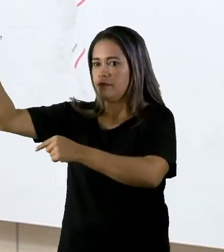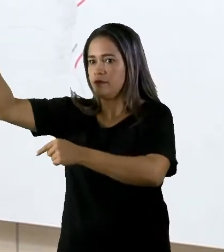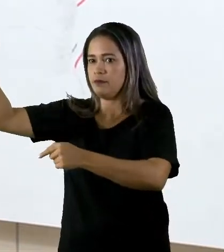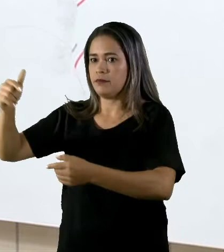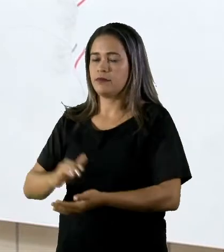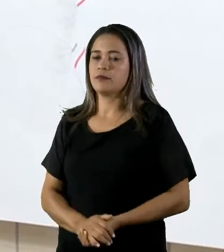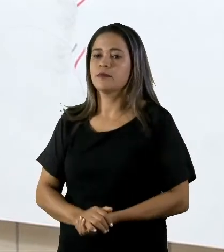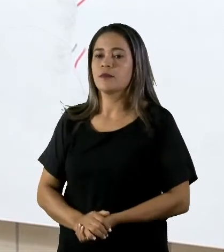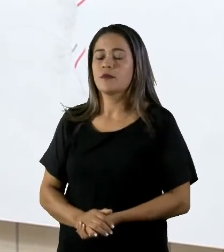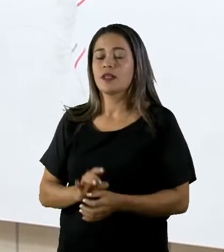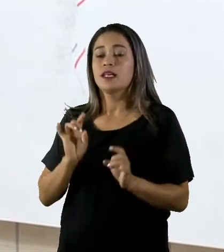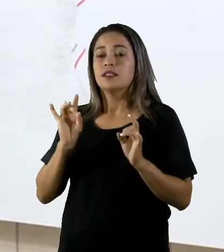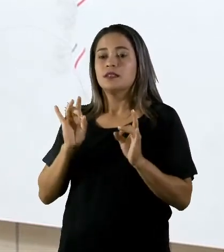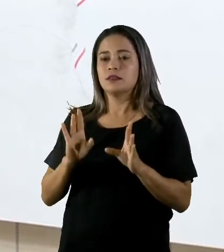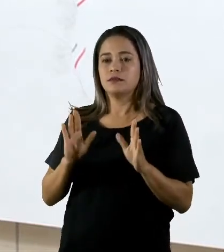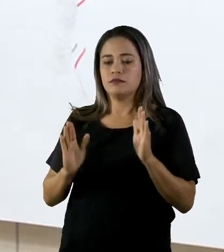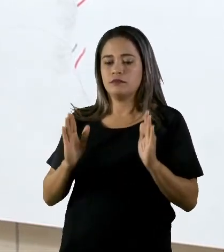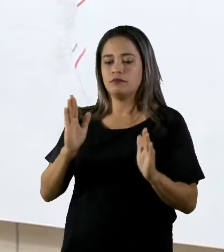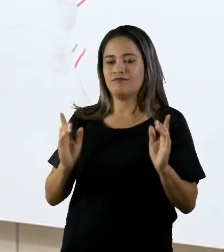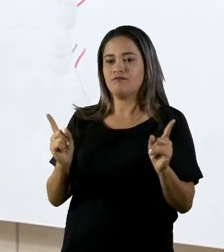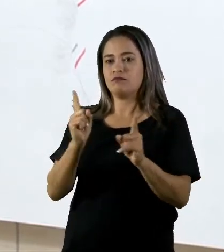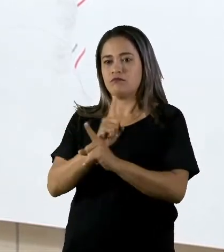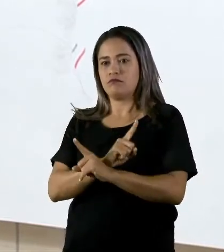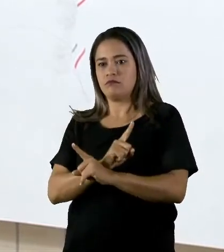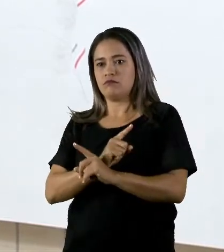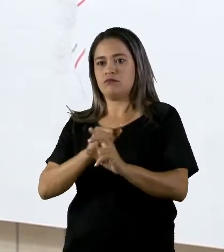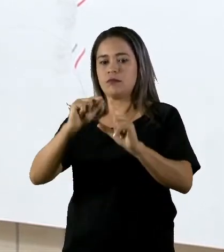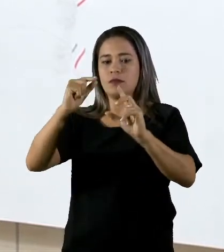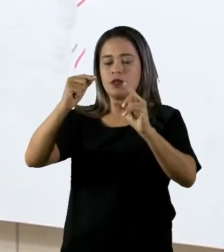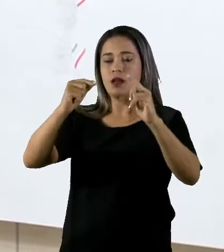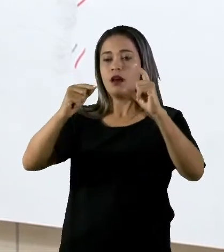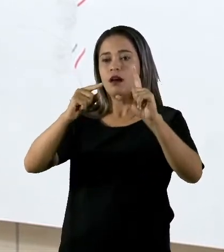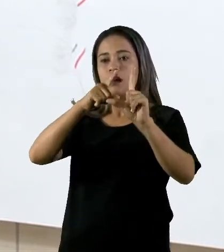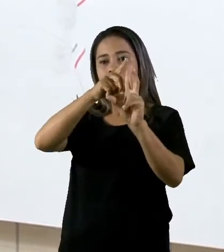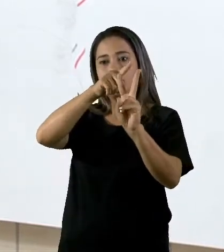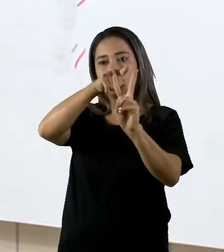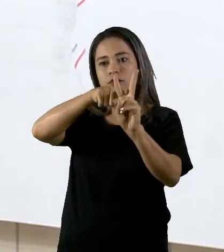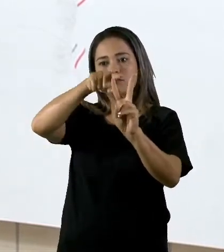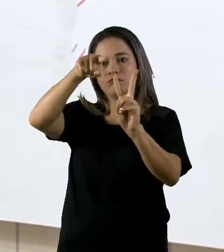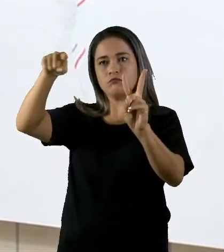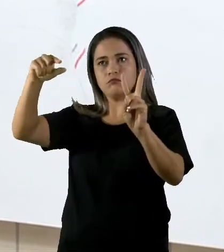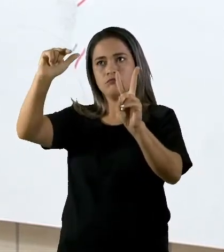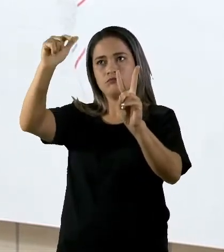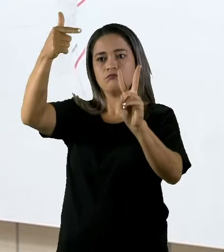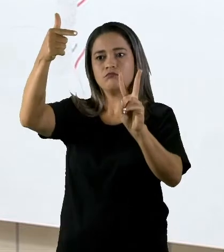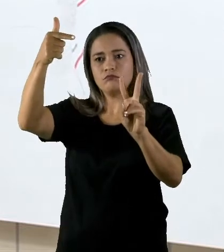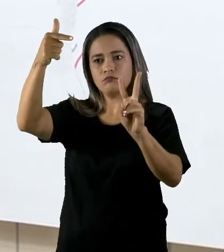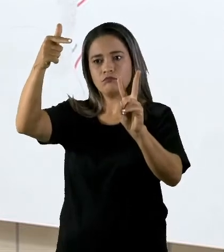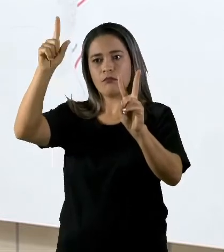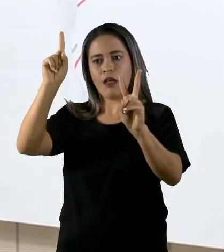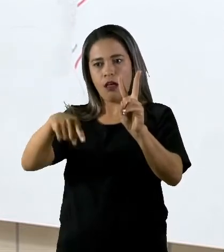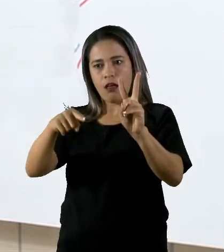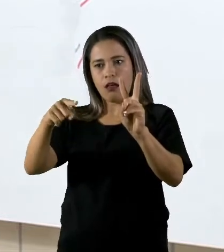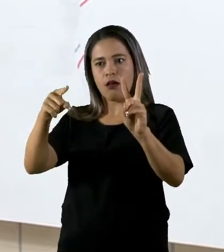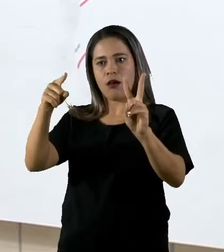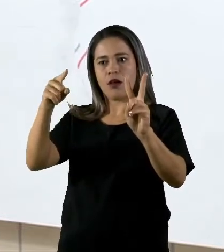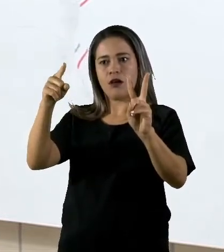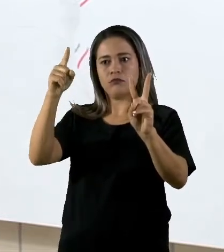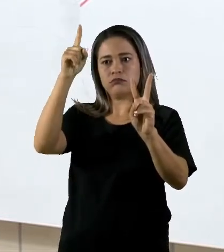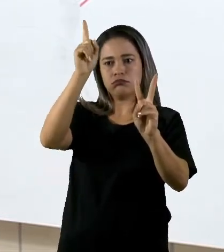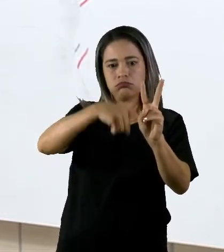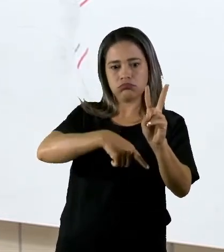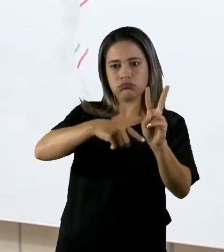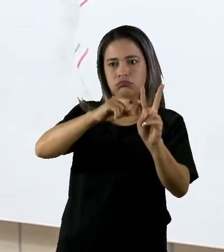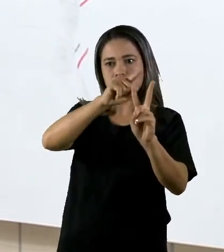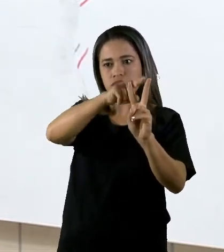Se essas operações são opostas, se a potência de 2 e a raiz quadrada de 2 são opostas, elas se